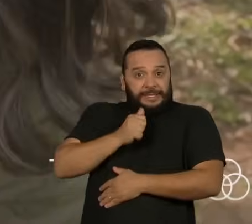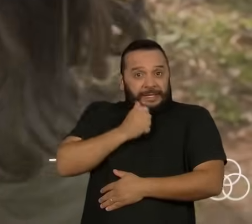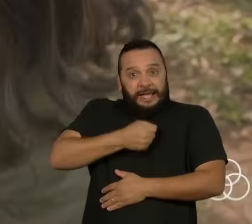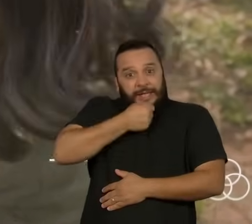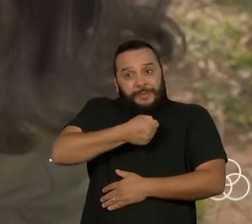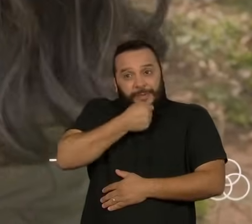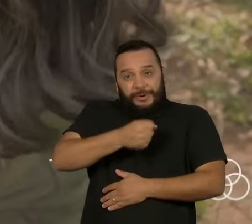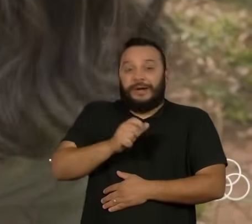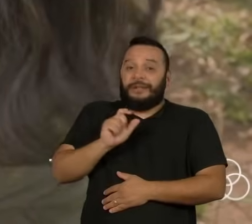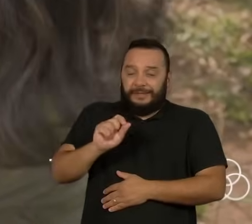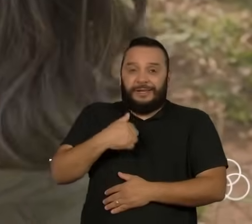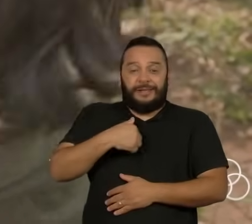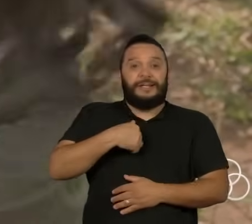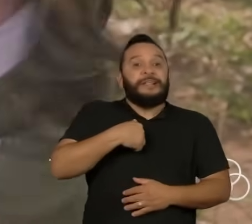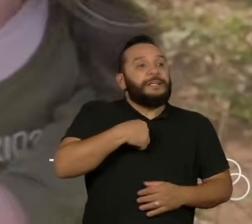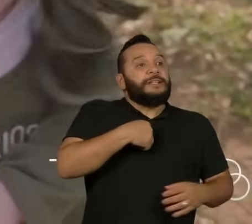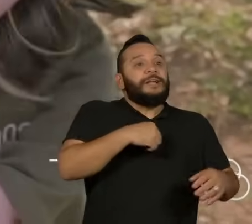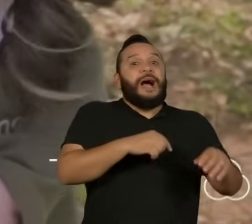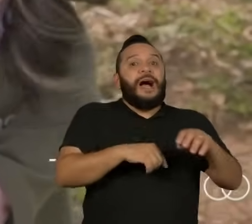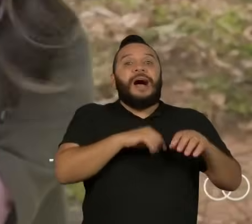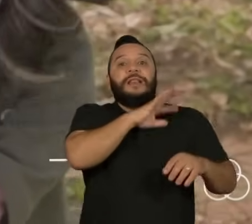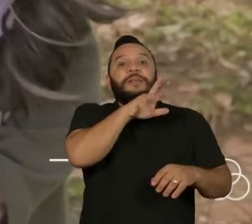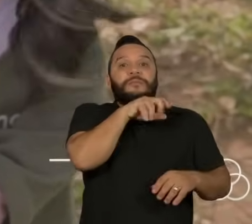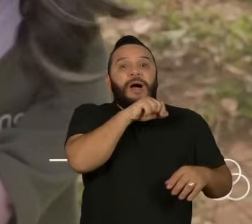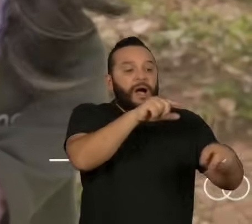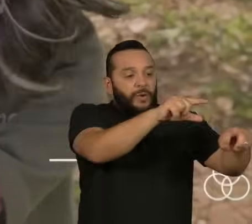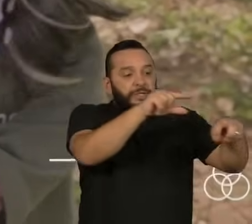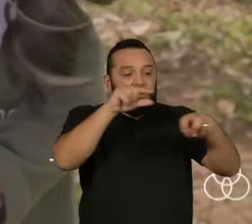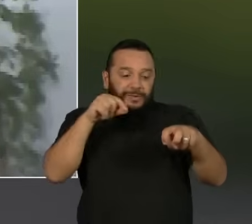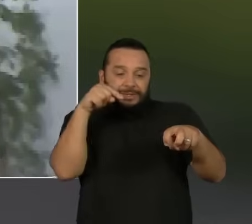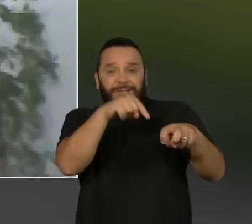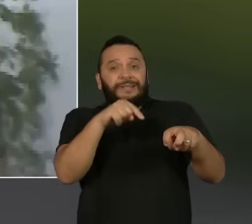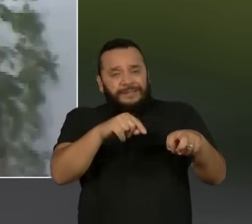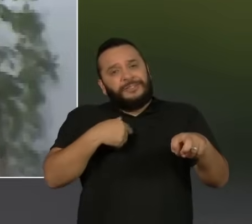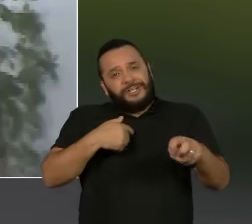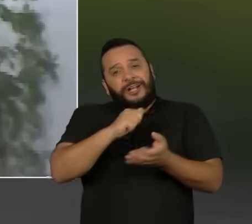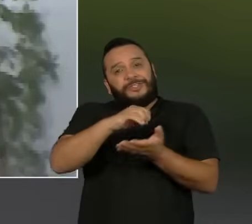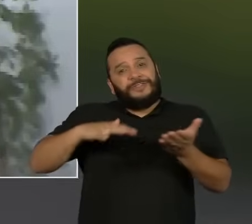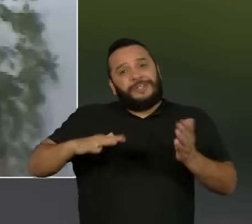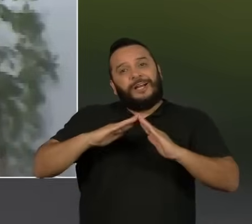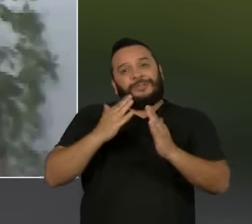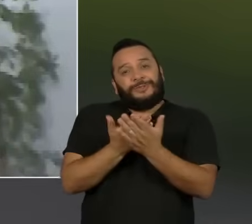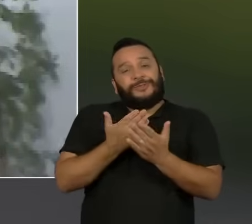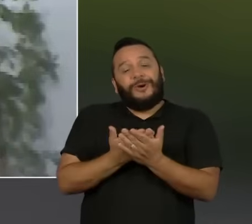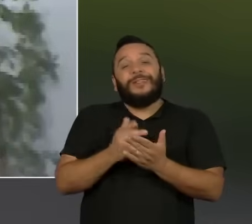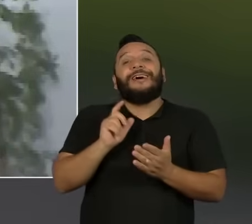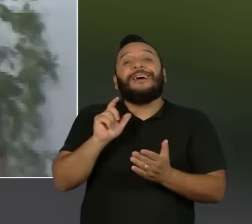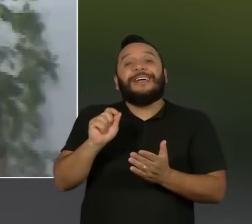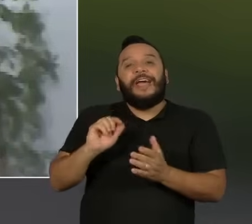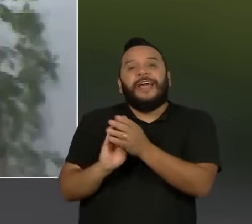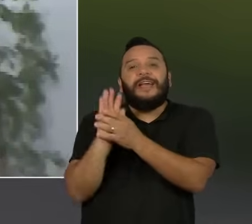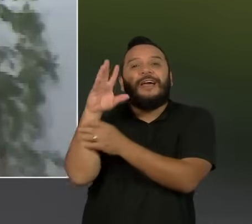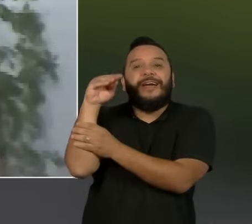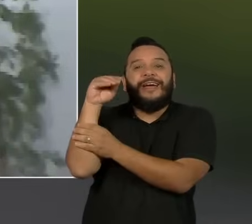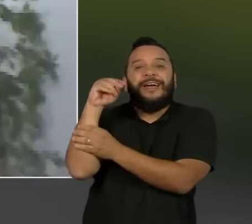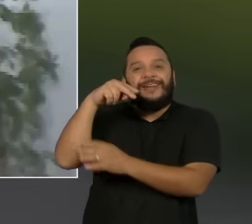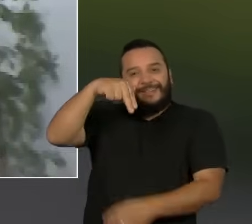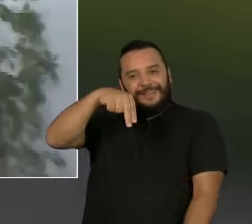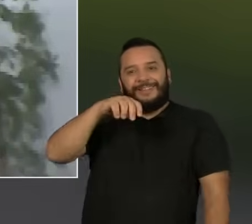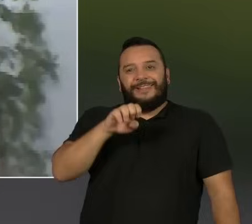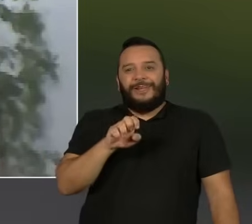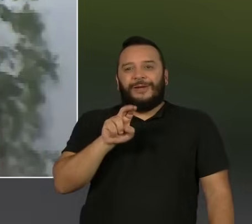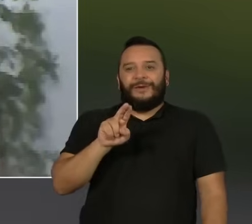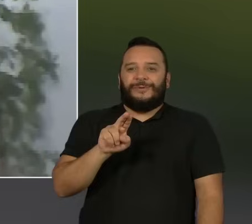precisa escolher um animal silvestre para realizar o trabalho para a escola, é interpretada pela atriz manipuladora Neuza de